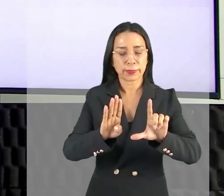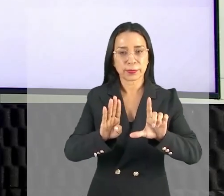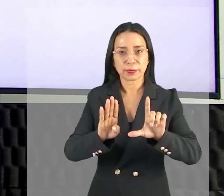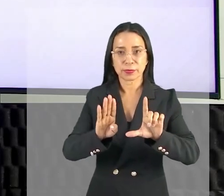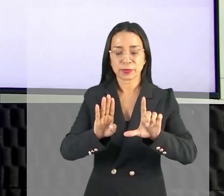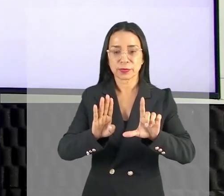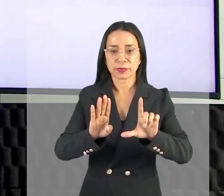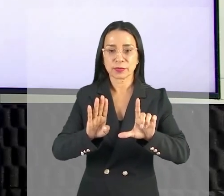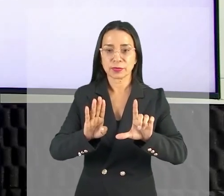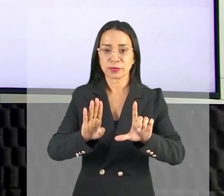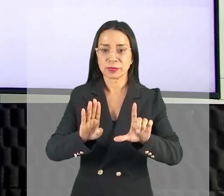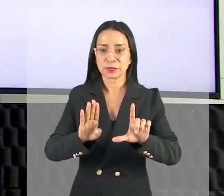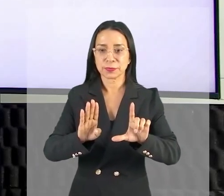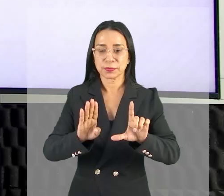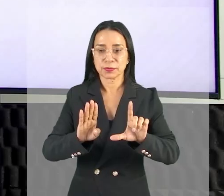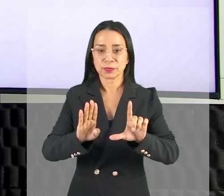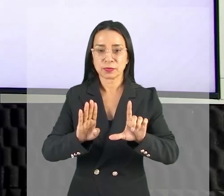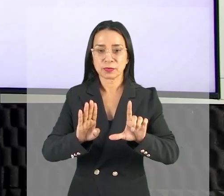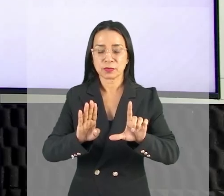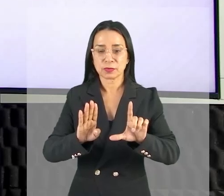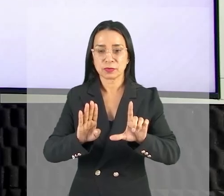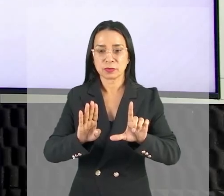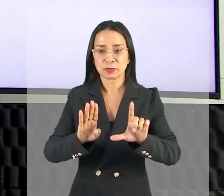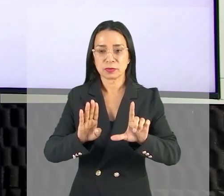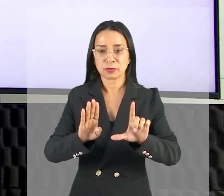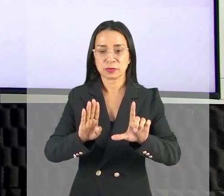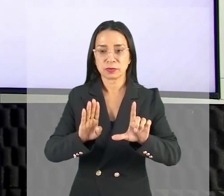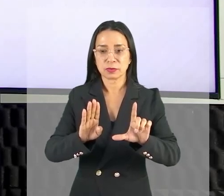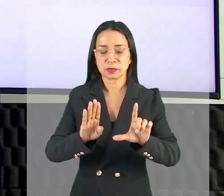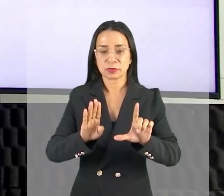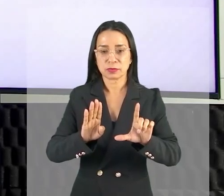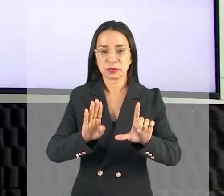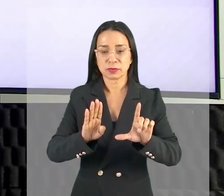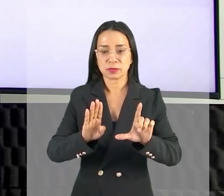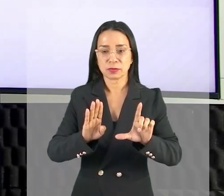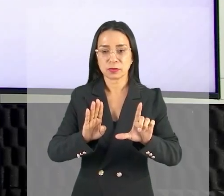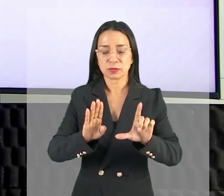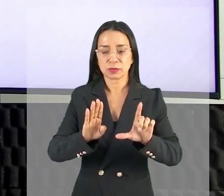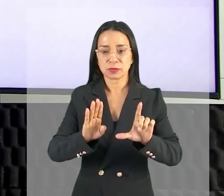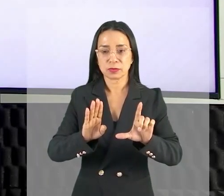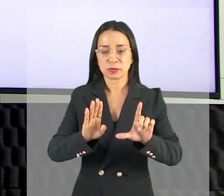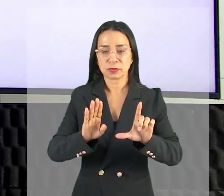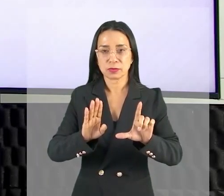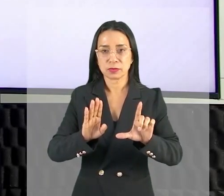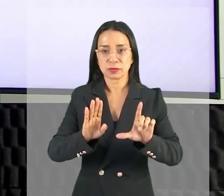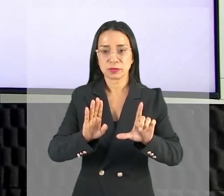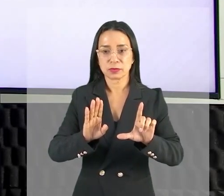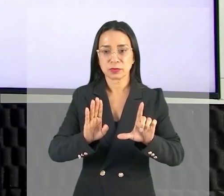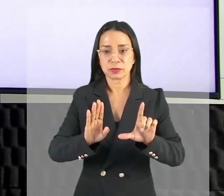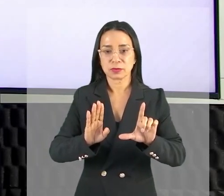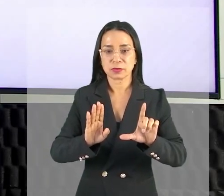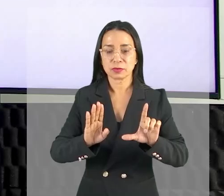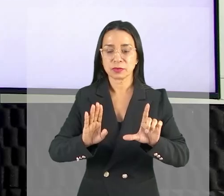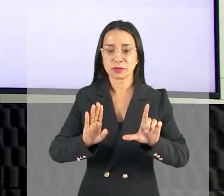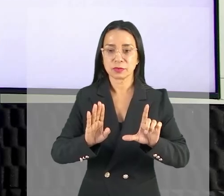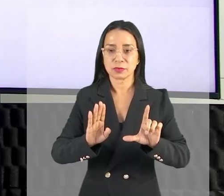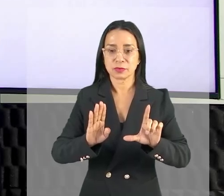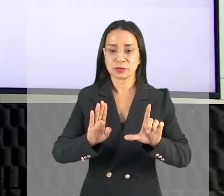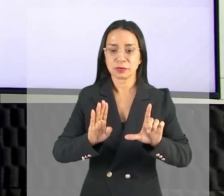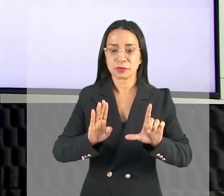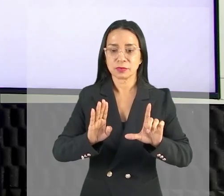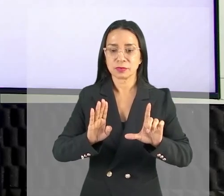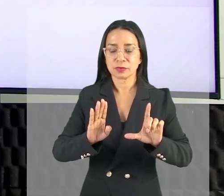natural favorece os indivíduos com fenótipos extremos, representados pela cor clara, da variação normal,